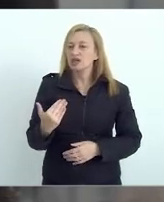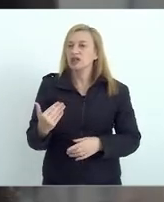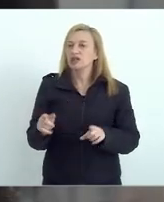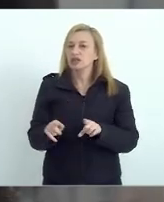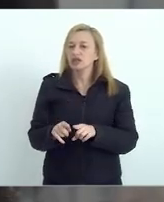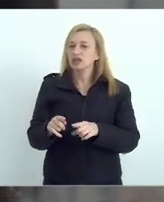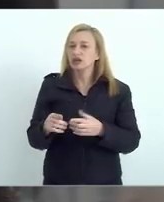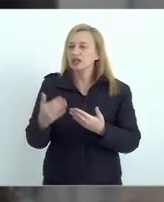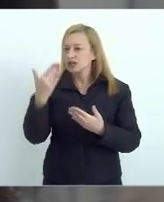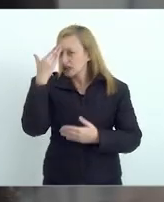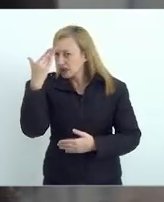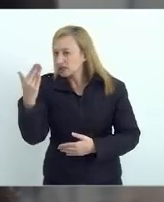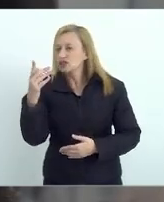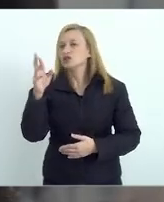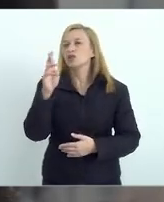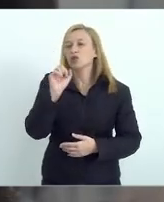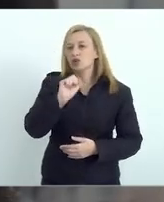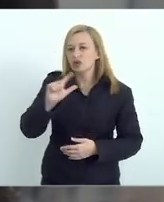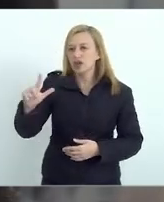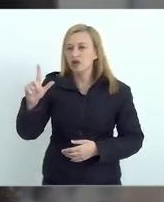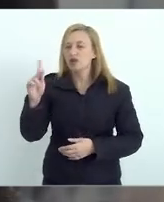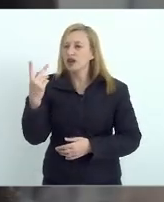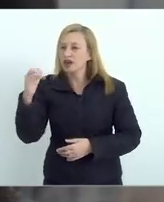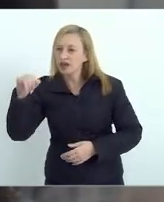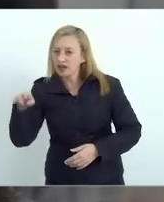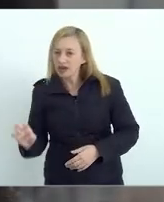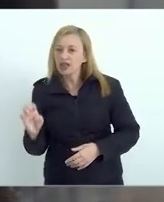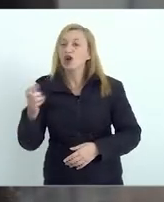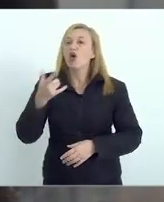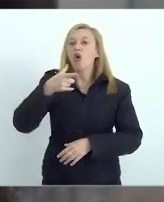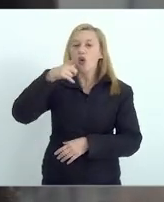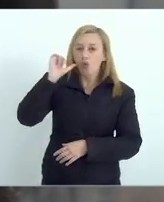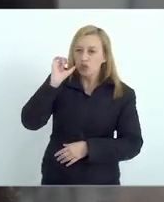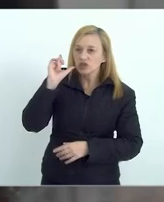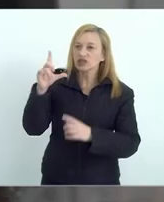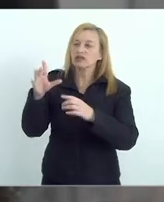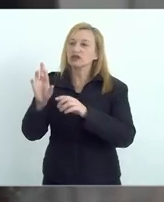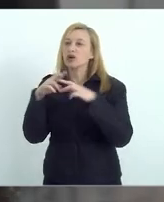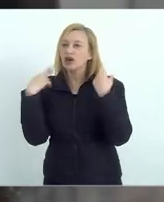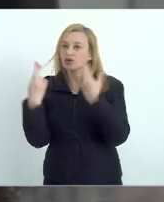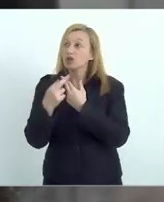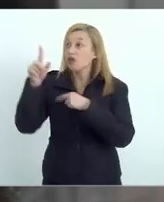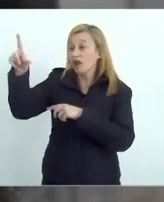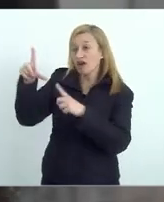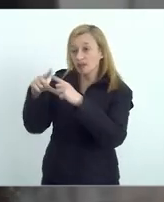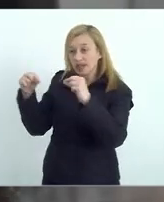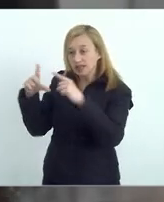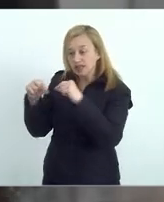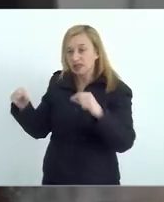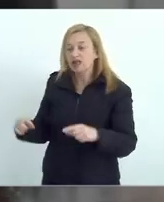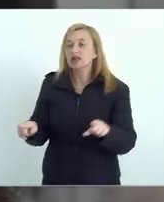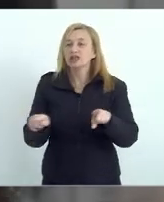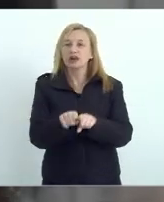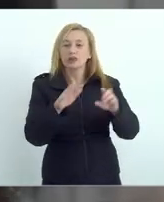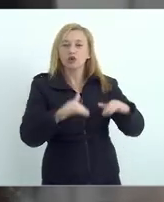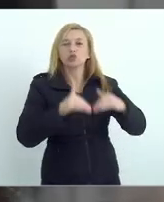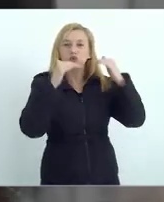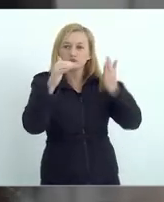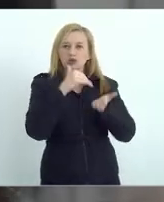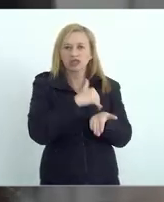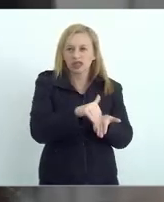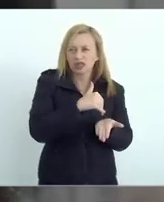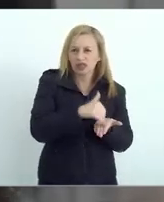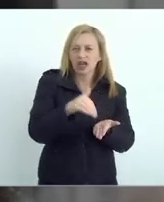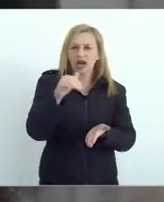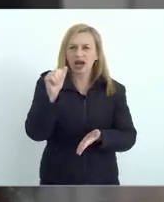cumprimentos o Coronel Henrique que ontem Inclusive estava numa audiência em Brasília e dizer o nosso subsecretário